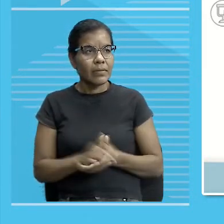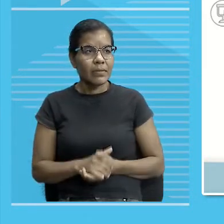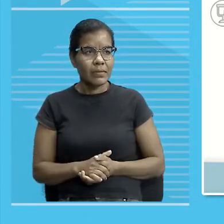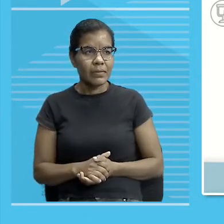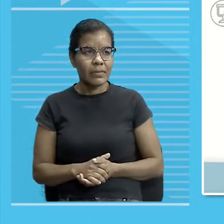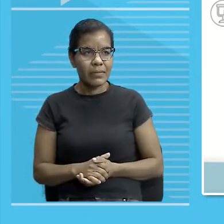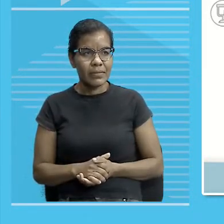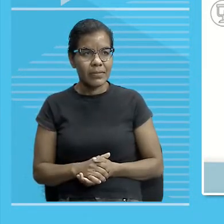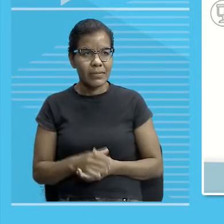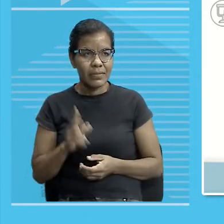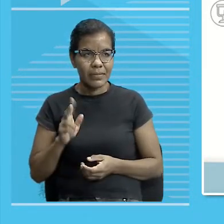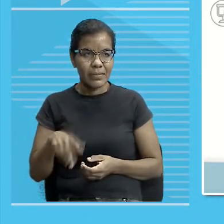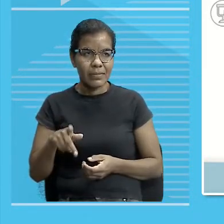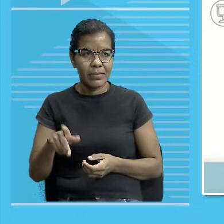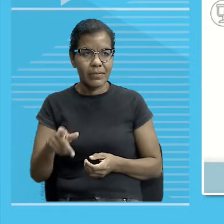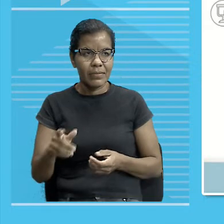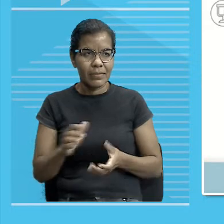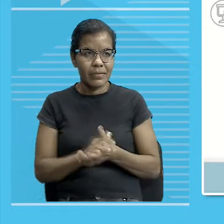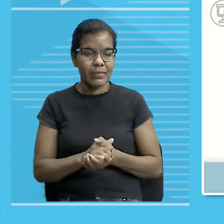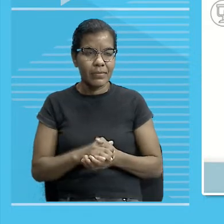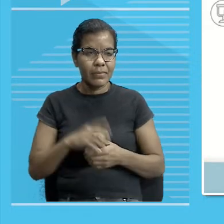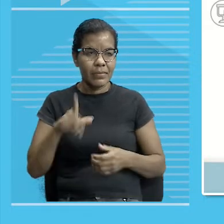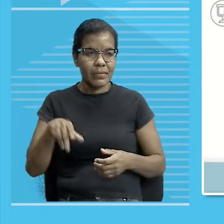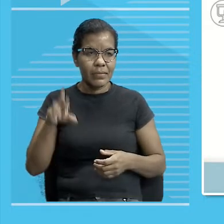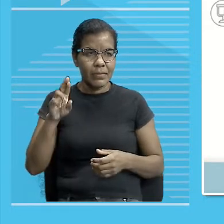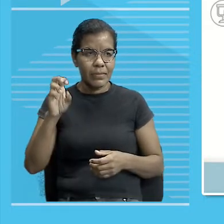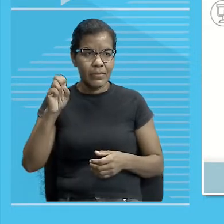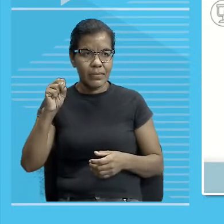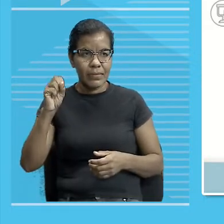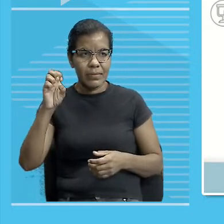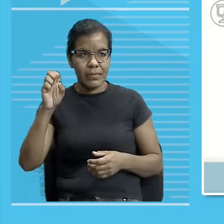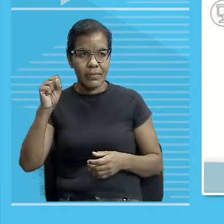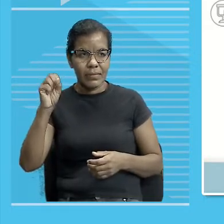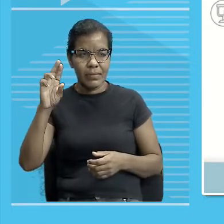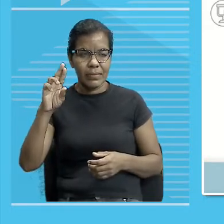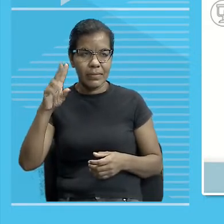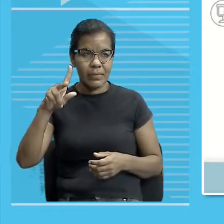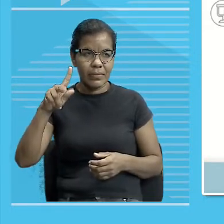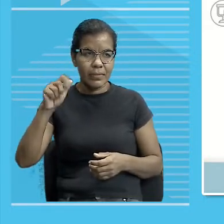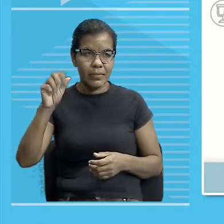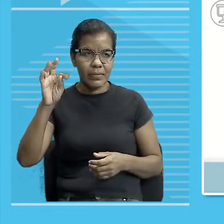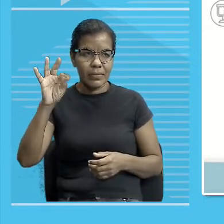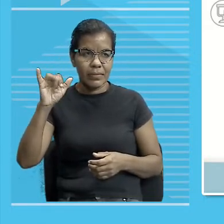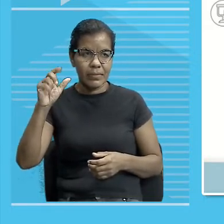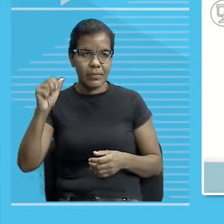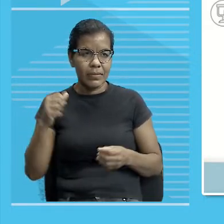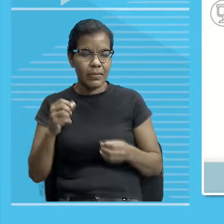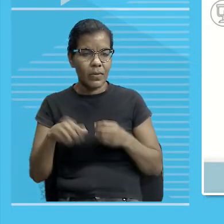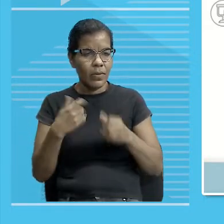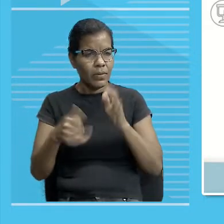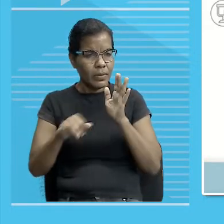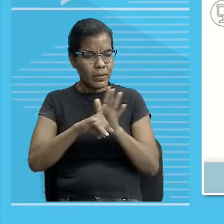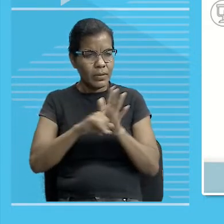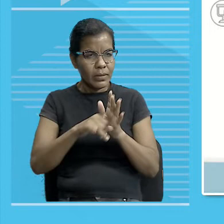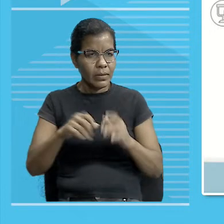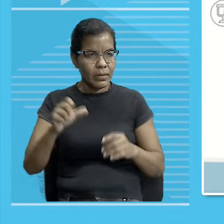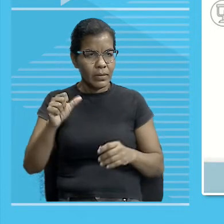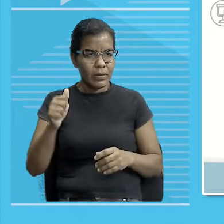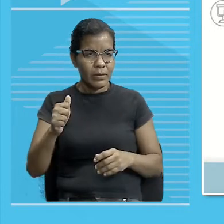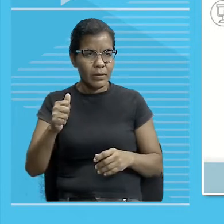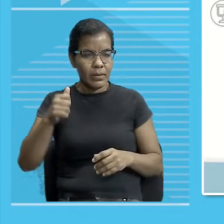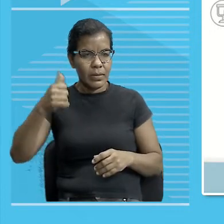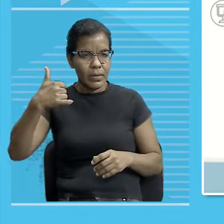Prevenir sempre será com camisinha. Como identificar IST? Através de exames. Através do